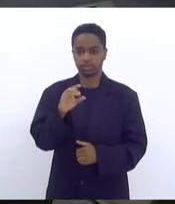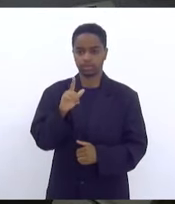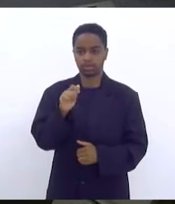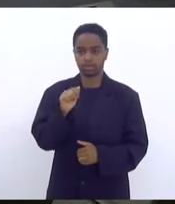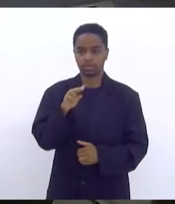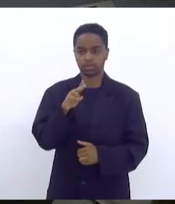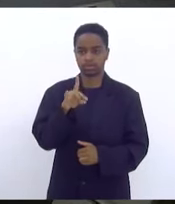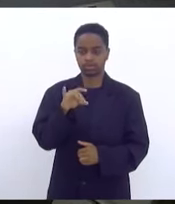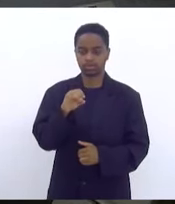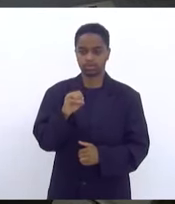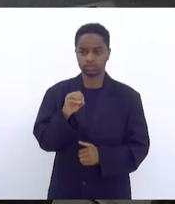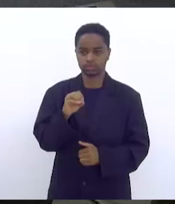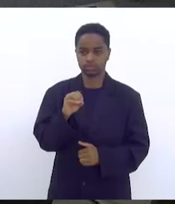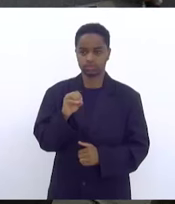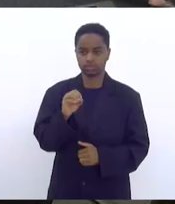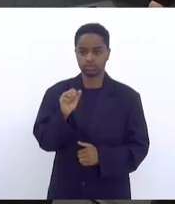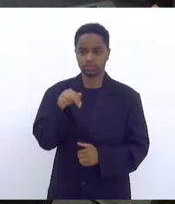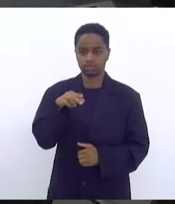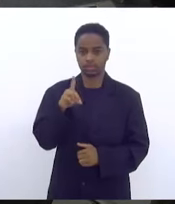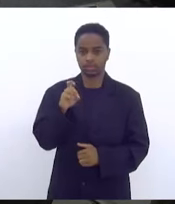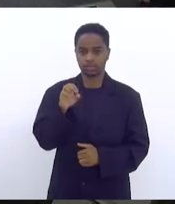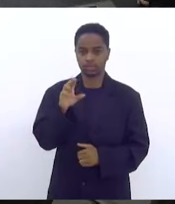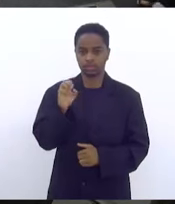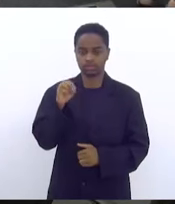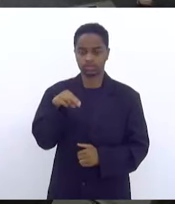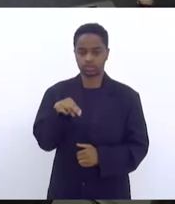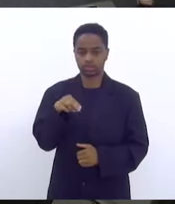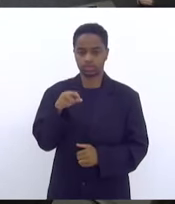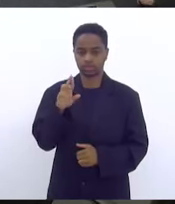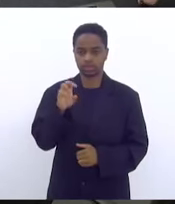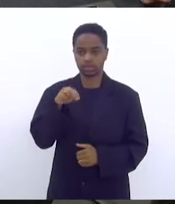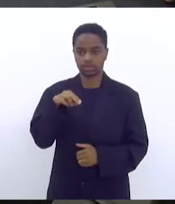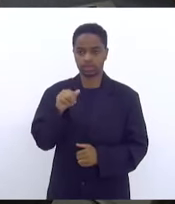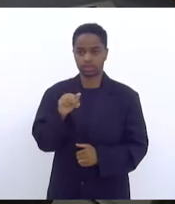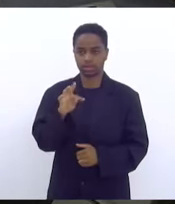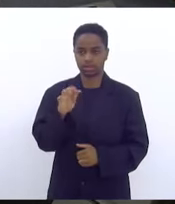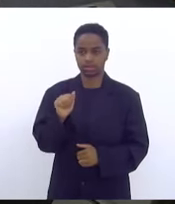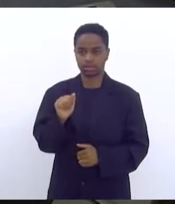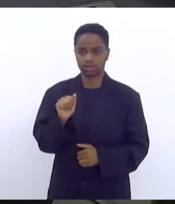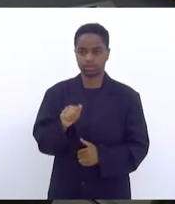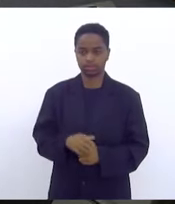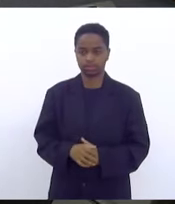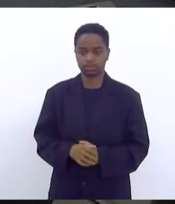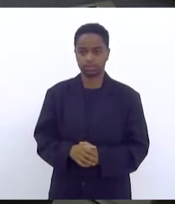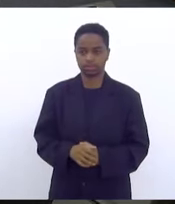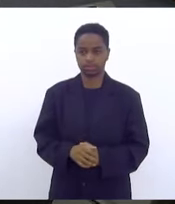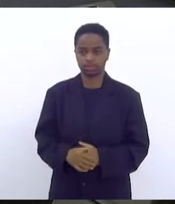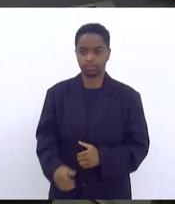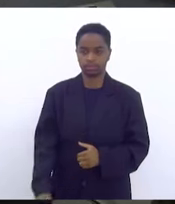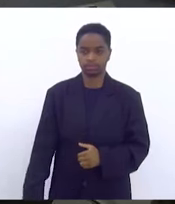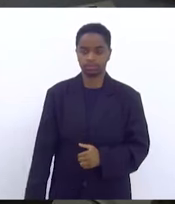Caiado, deputado Anderson Moraes, deputada Renata Souza.